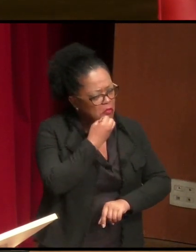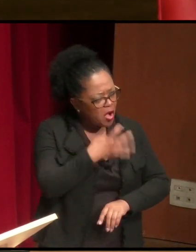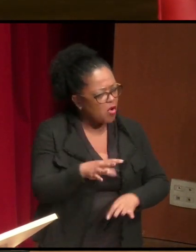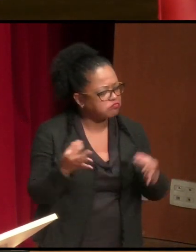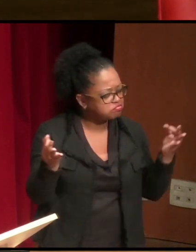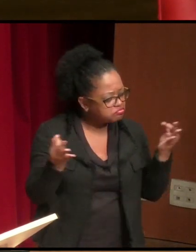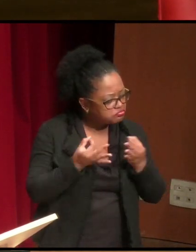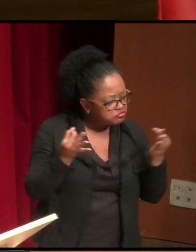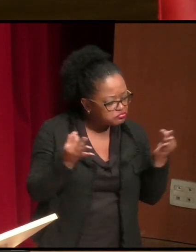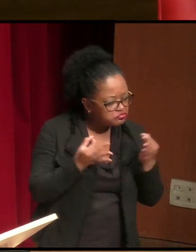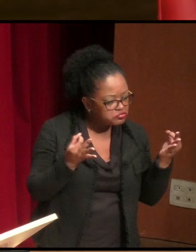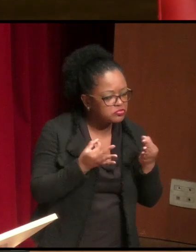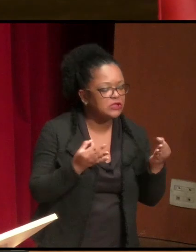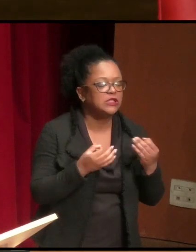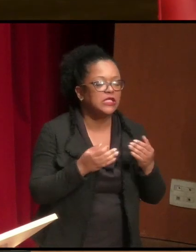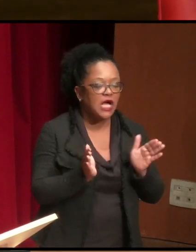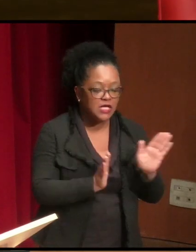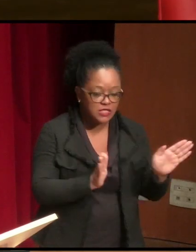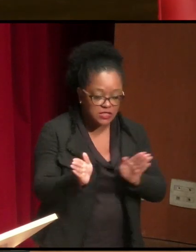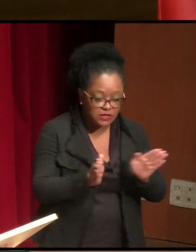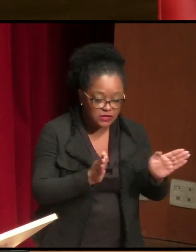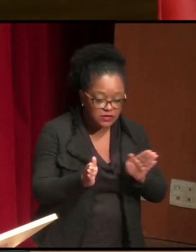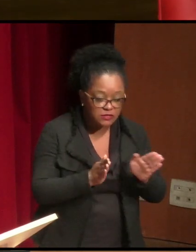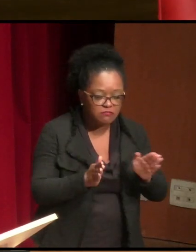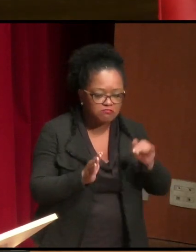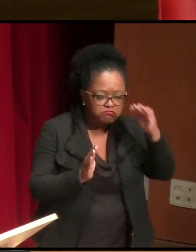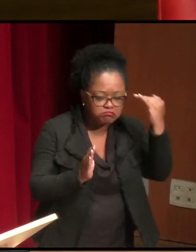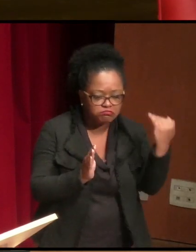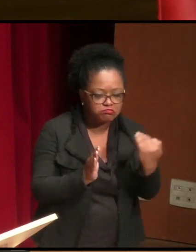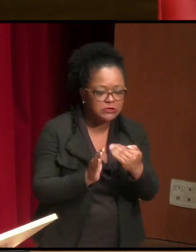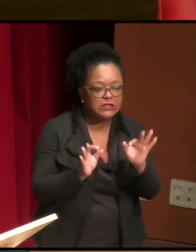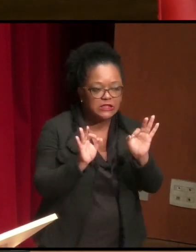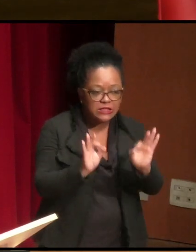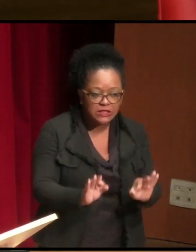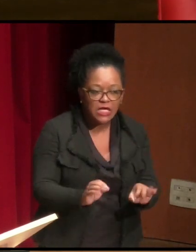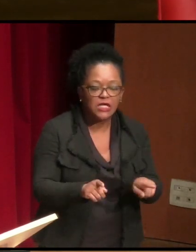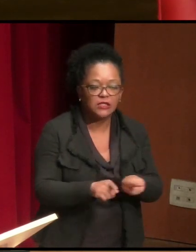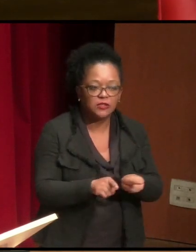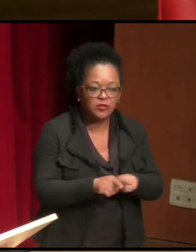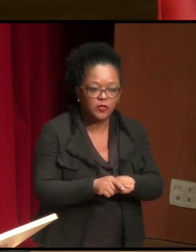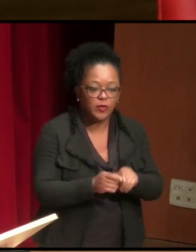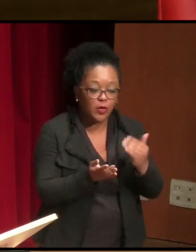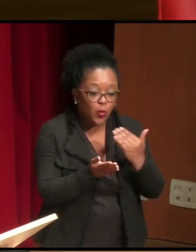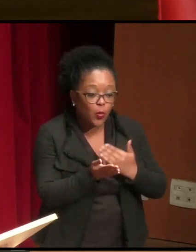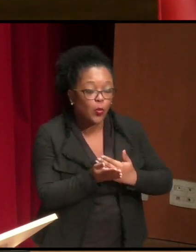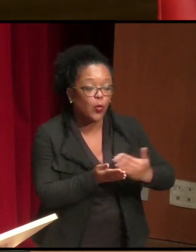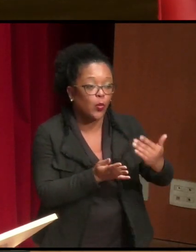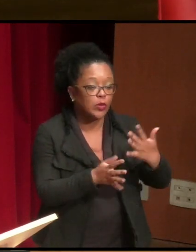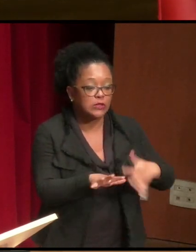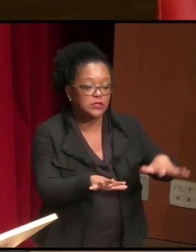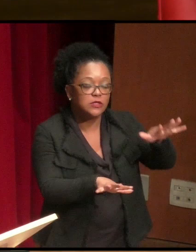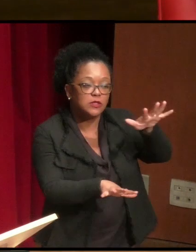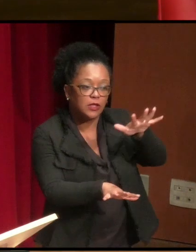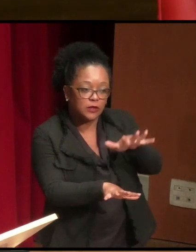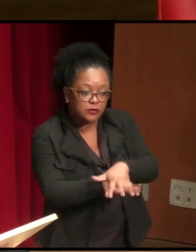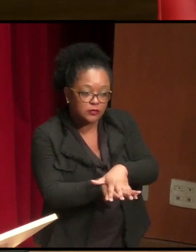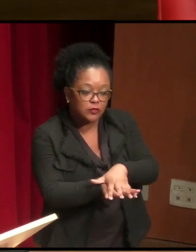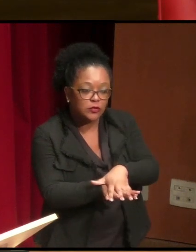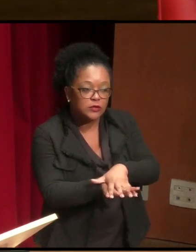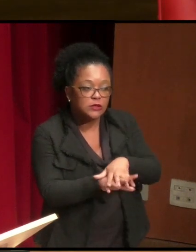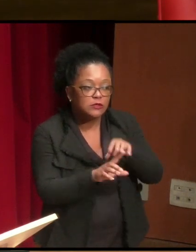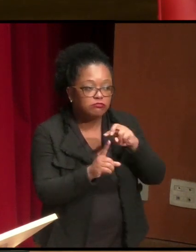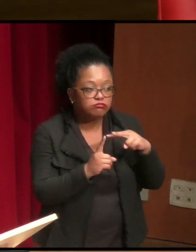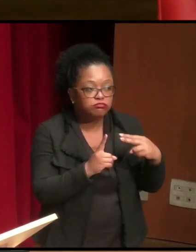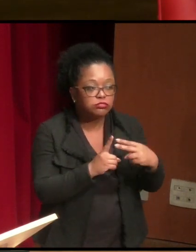acerca disso. Ela reconhece a acessibilidade enquanto princípio. Ela inaugura a inclusão como um paradigma